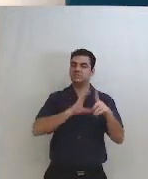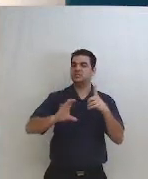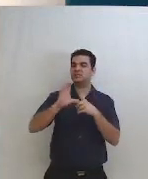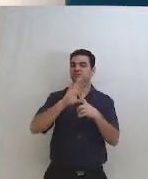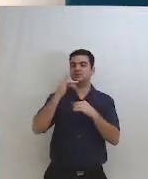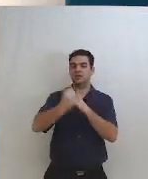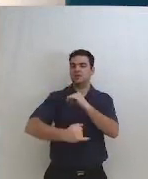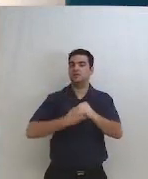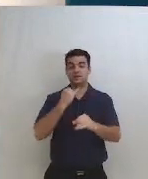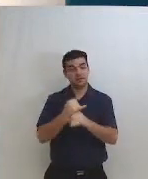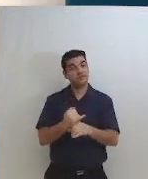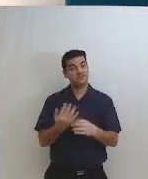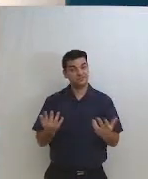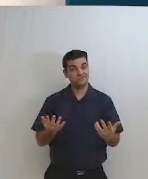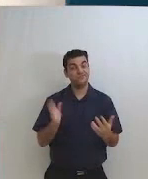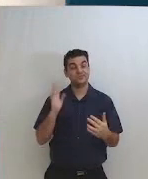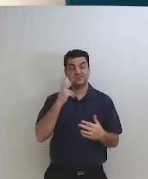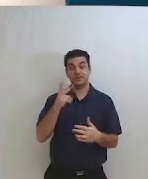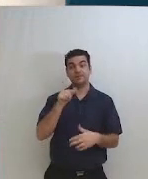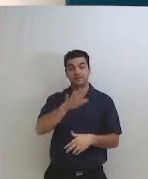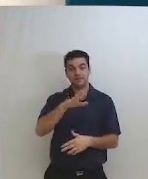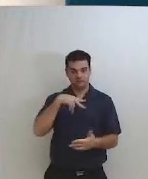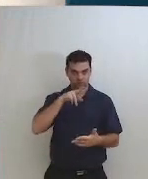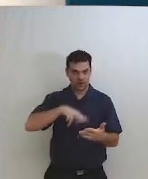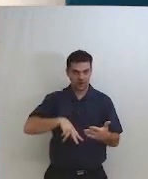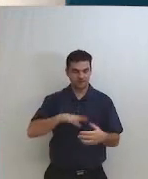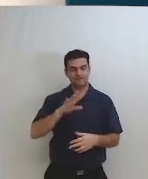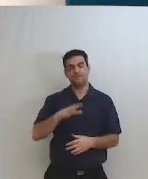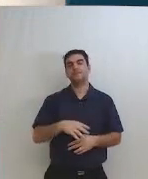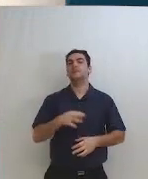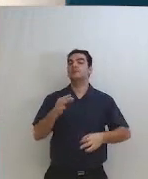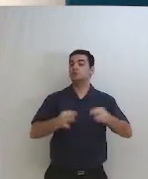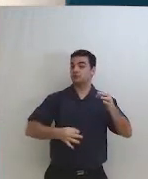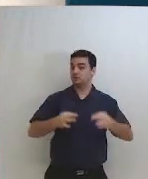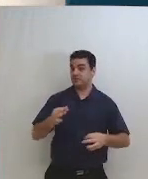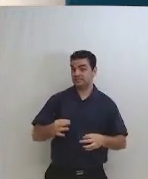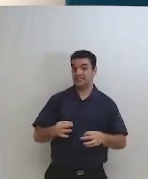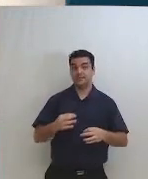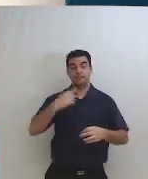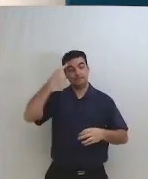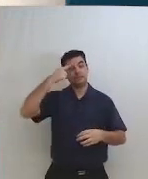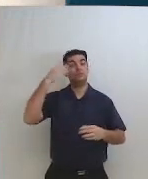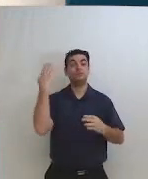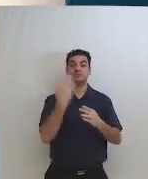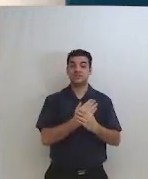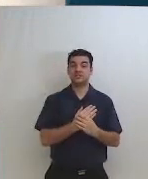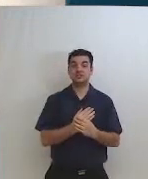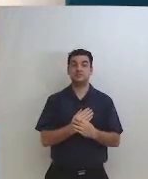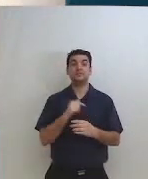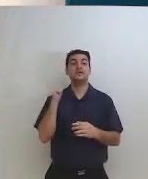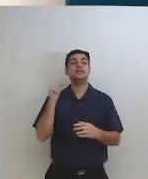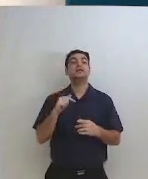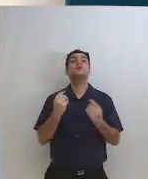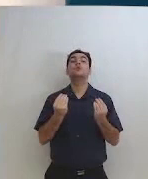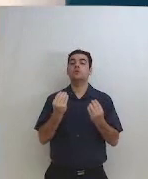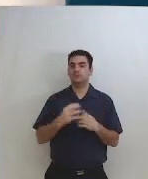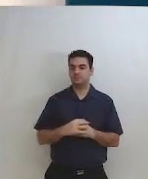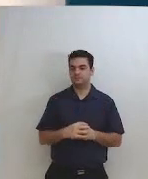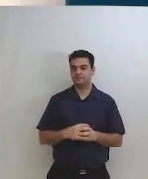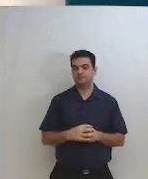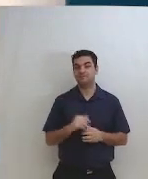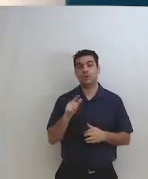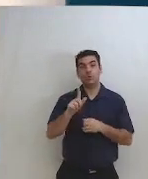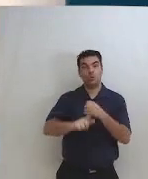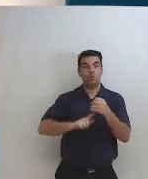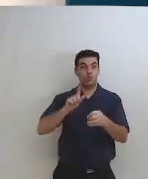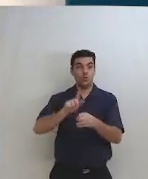seguinte: no presente caso, a juíza de piso determinou a remessa dos autos de localização nos seguintes termos: que o Google informe todas as